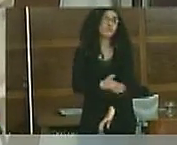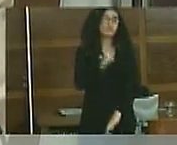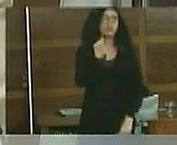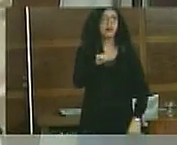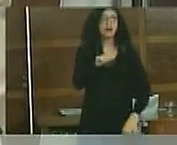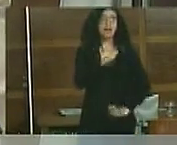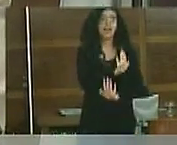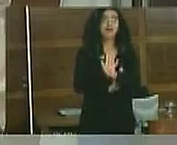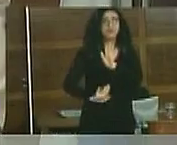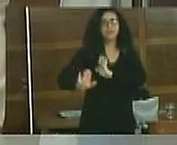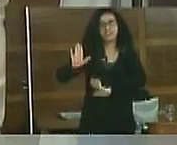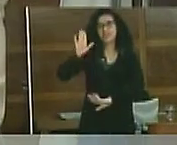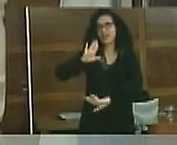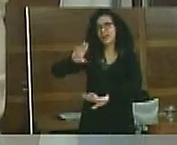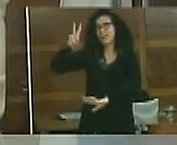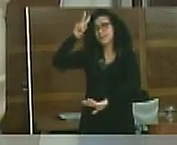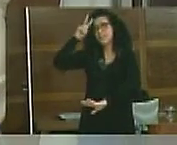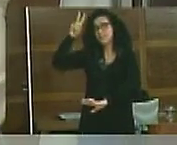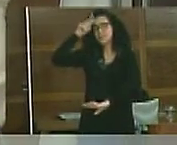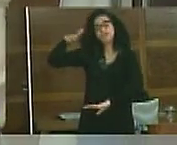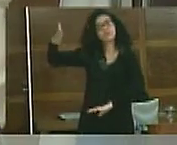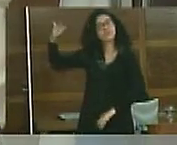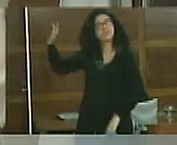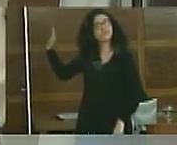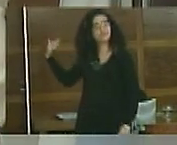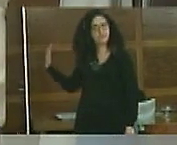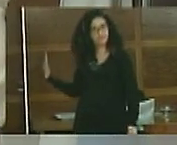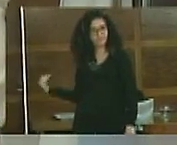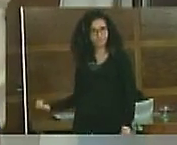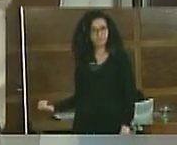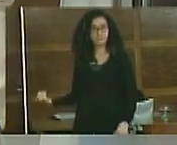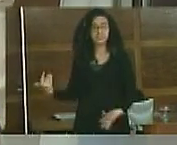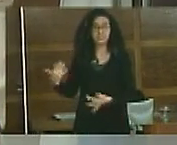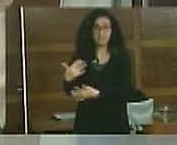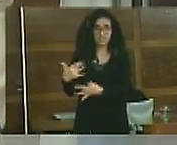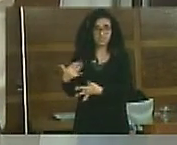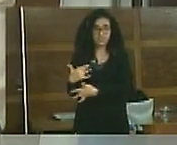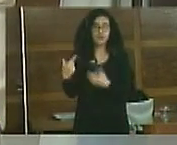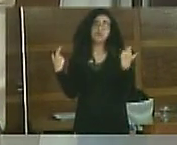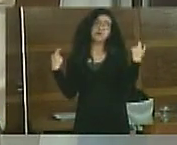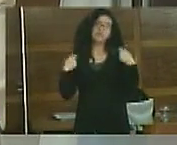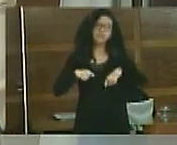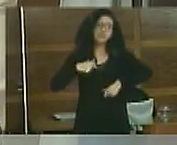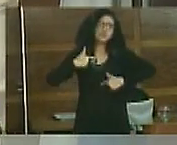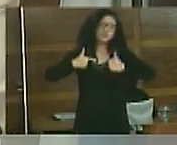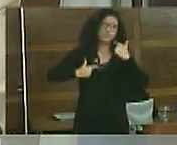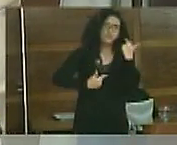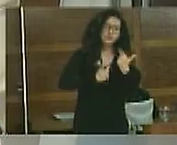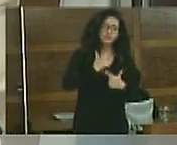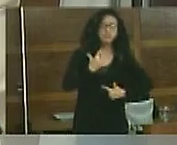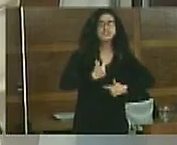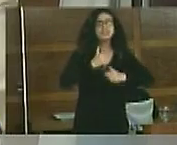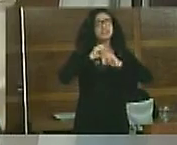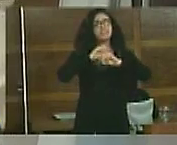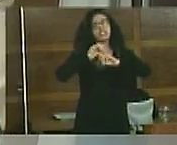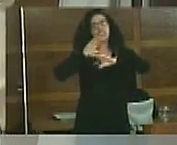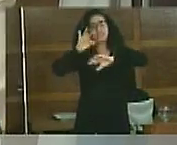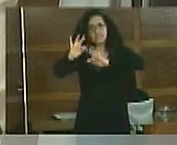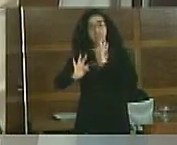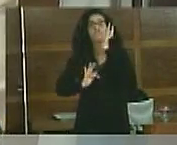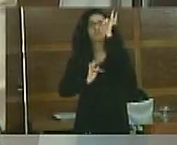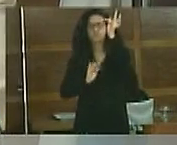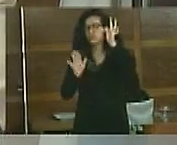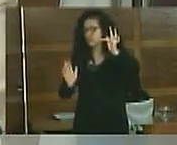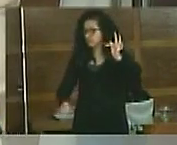a preservação da memória que a gente tem da nossa cidade. E a gente precisa brigar por isso e repassar isso aos nossos, né? Às